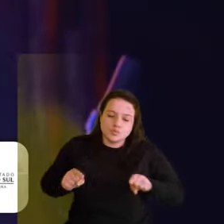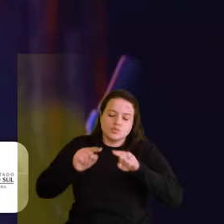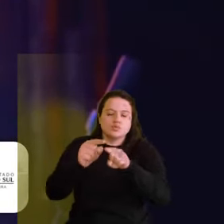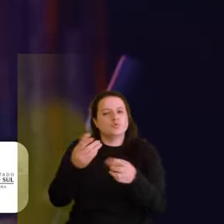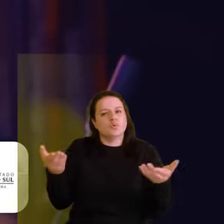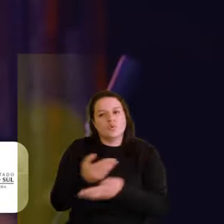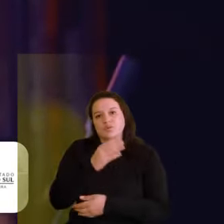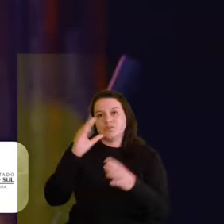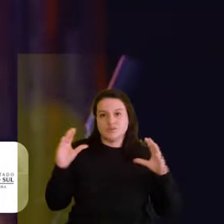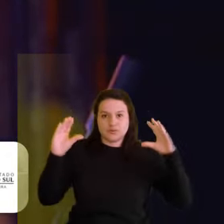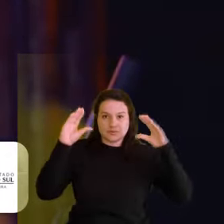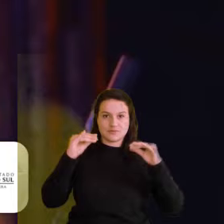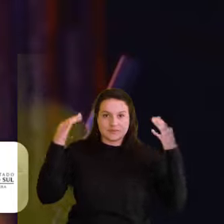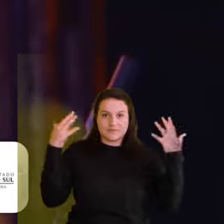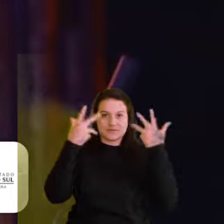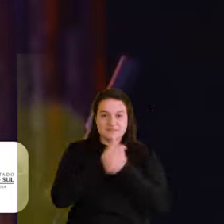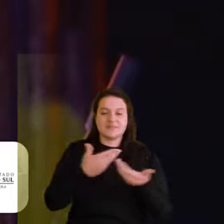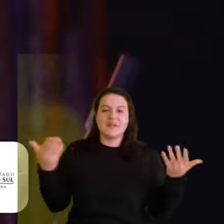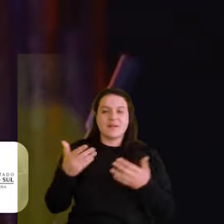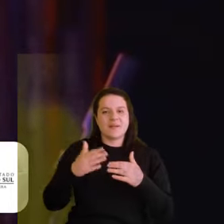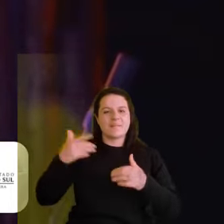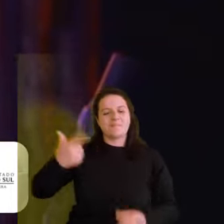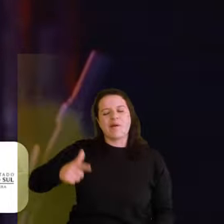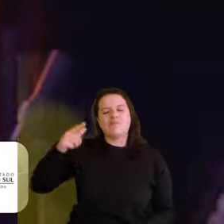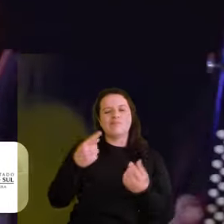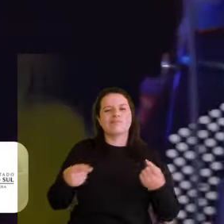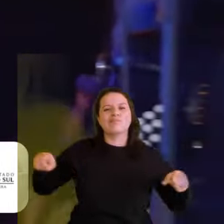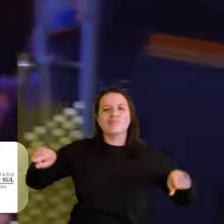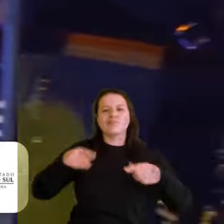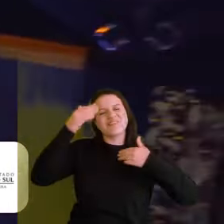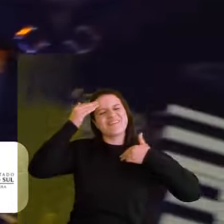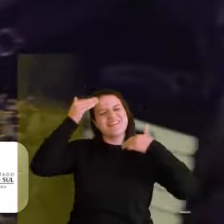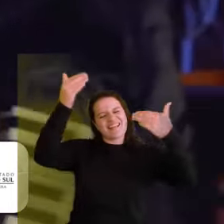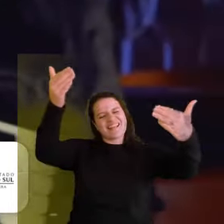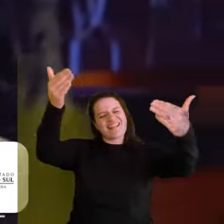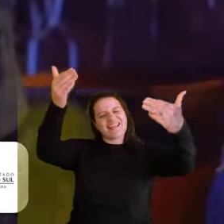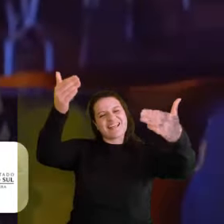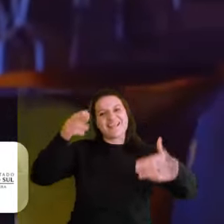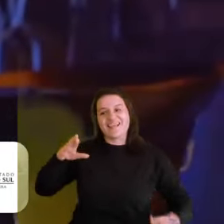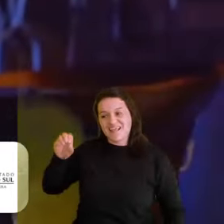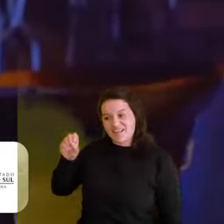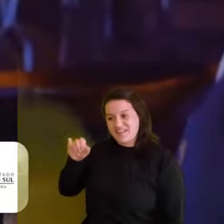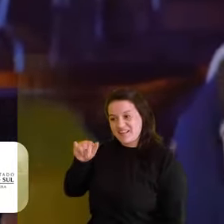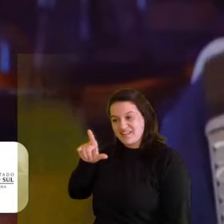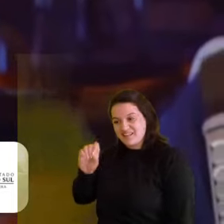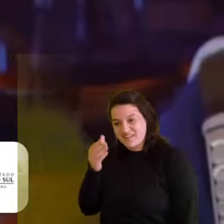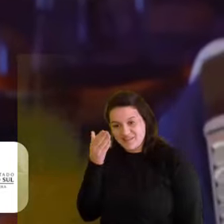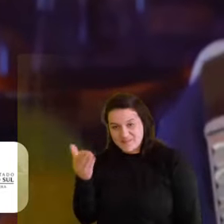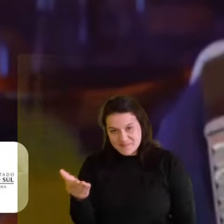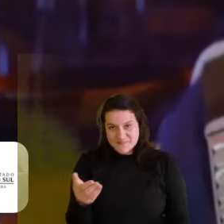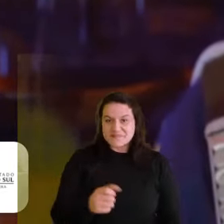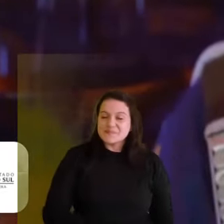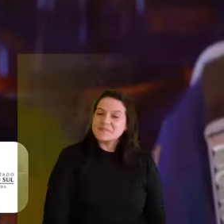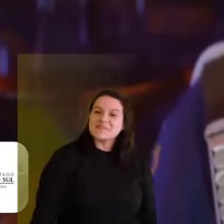fique com mais músicas do Chiquito e Bordoneio. Muito obrigado, gente. Ronildo Intendado de Pontes, o Canhoto. A e todos. O bom retorno. Oh, obrigado, Márcio. A